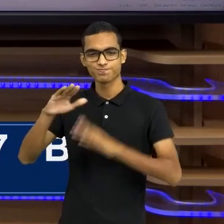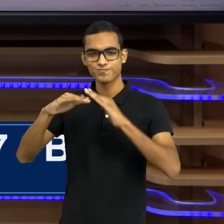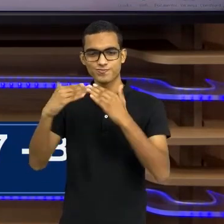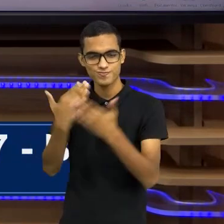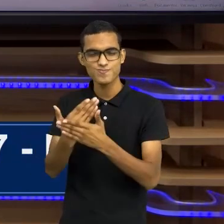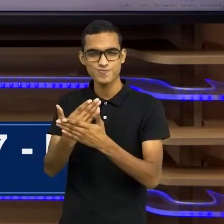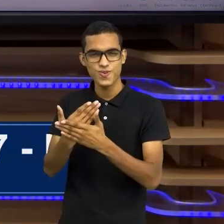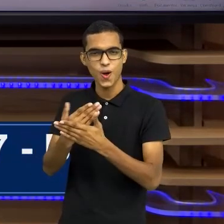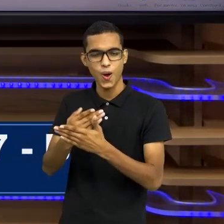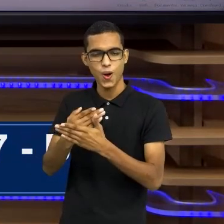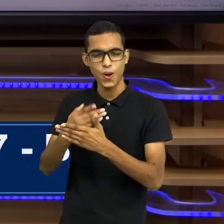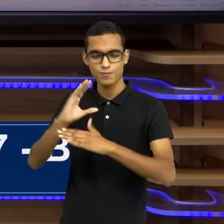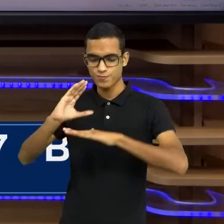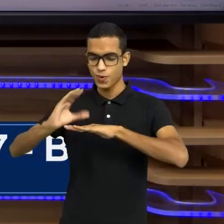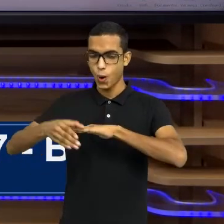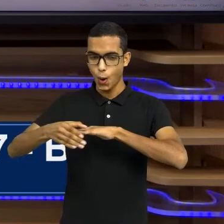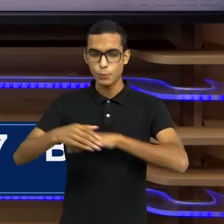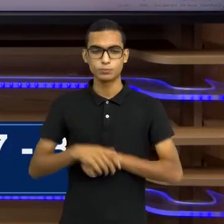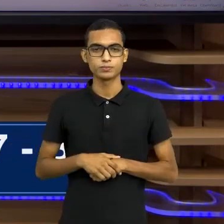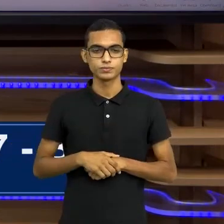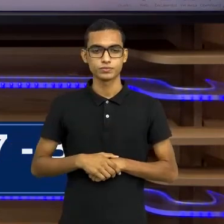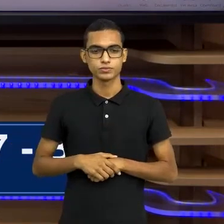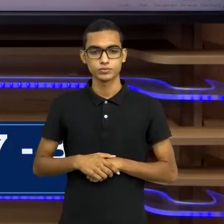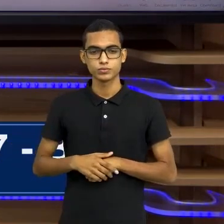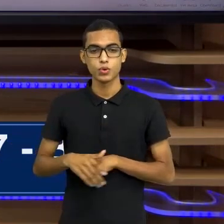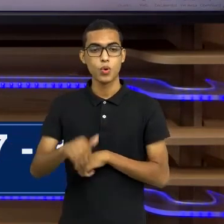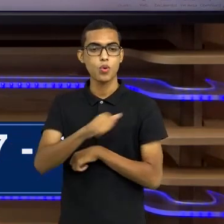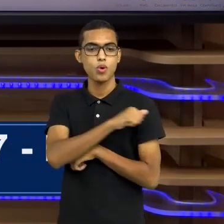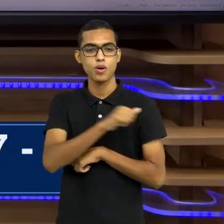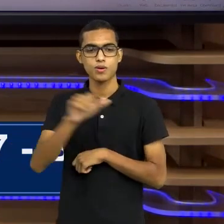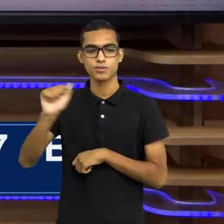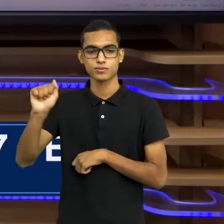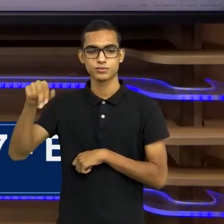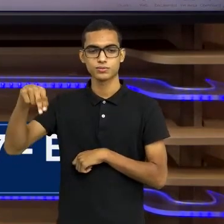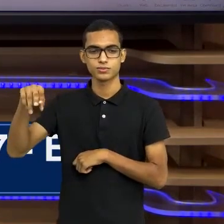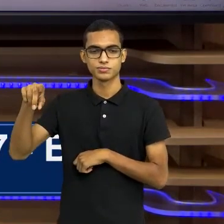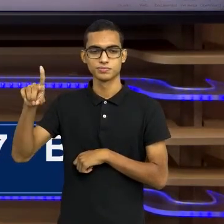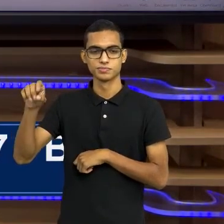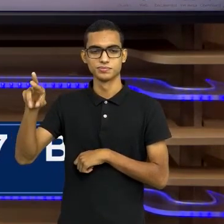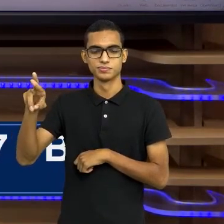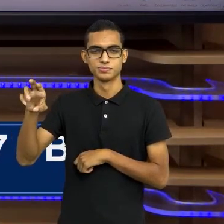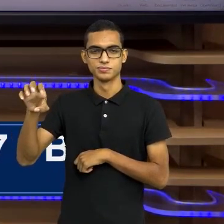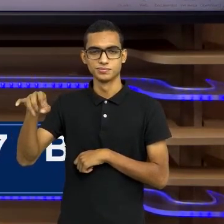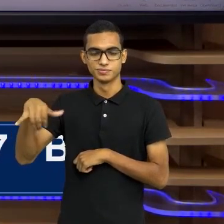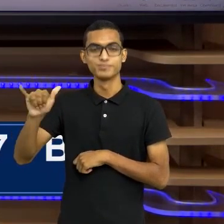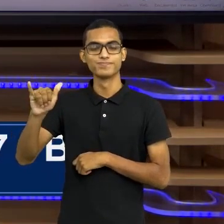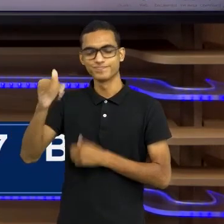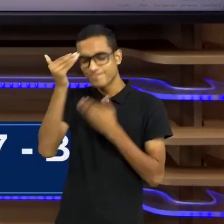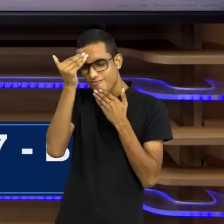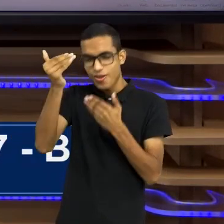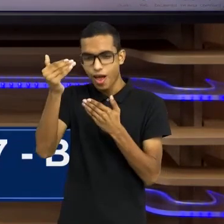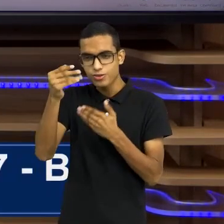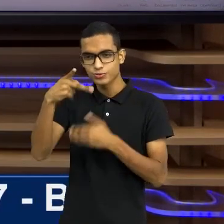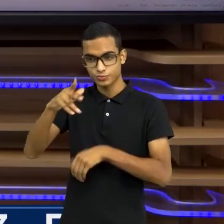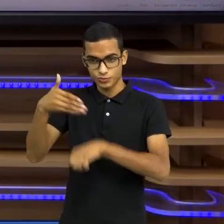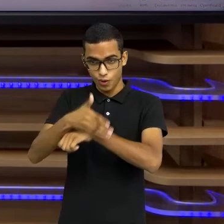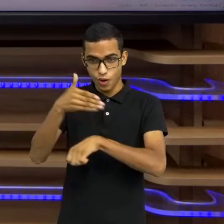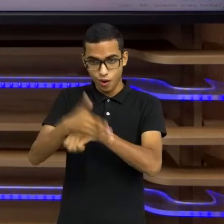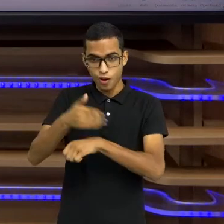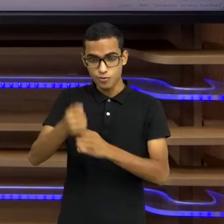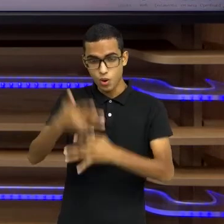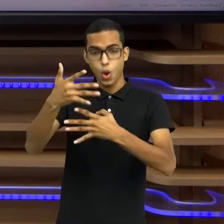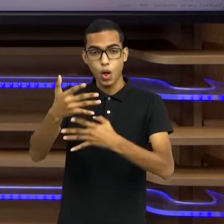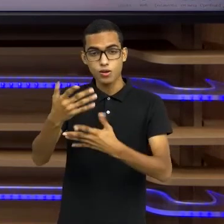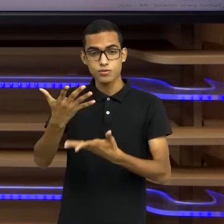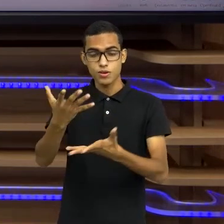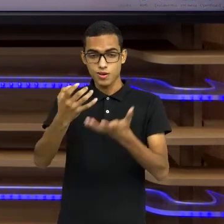Preciso! Alternativa B, e o nosso aluno é o Andrei. Então, Andrei, muito obrigada pela participação de vocês. E gostaria